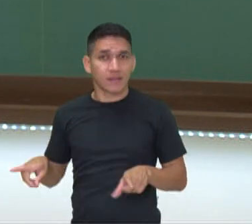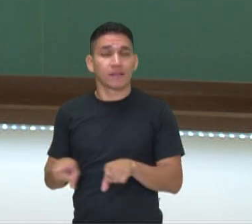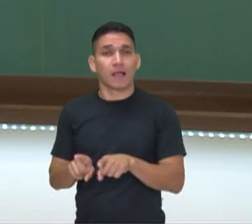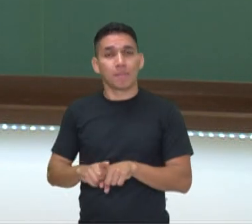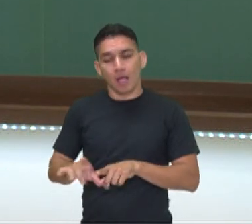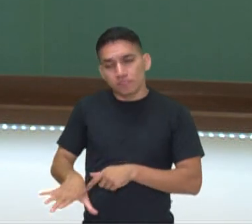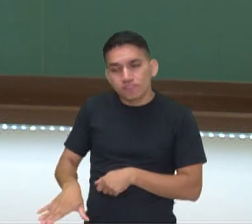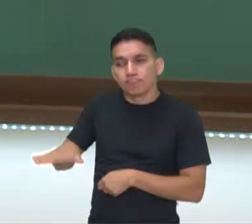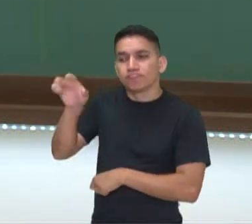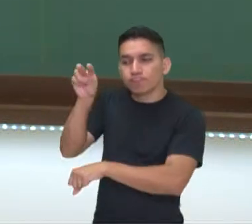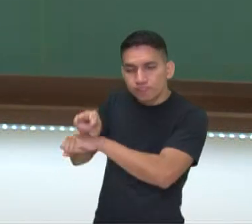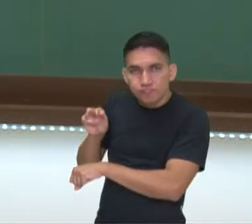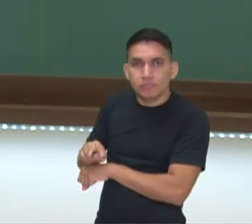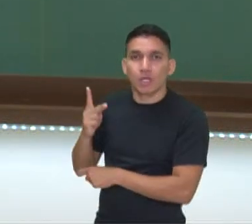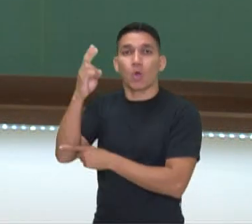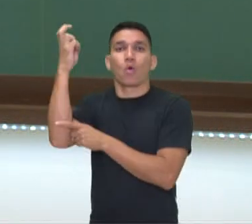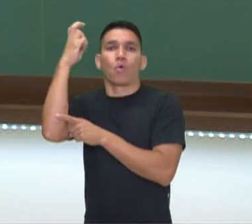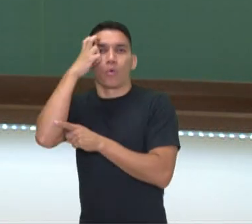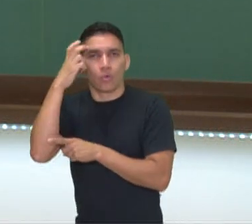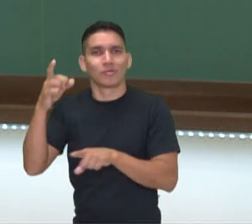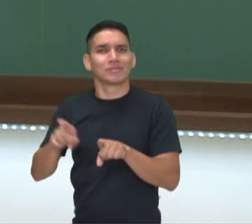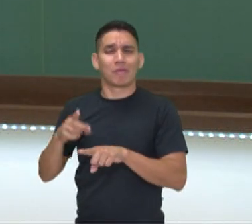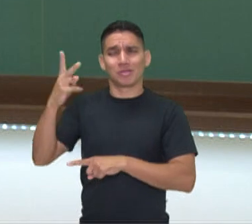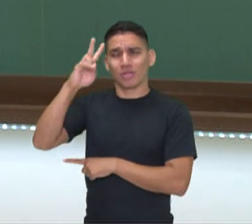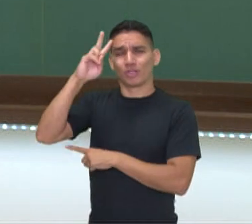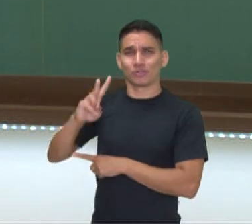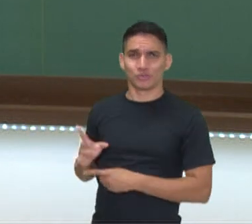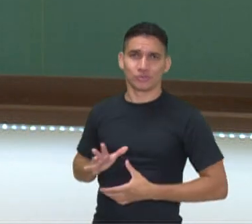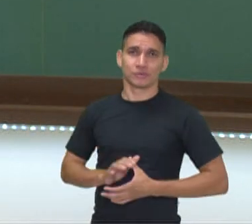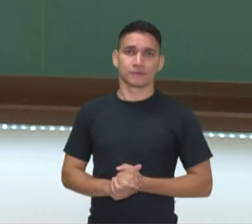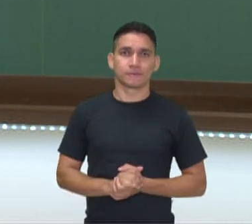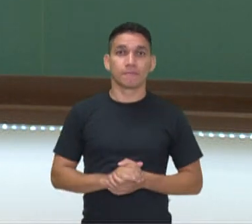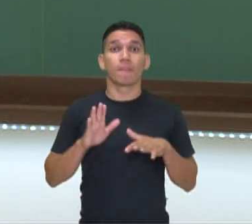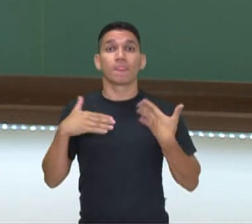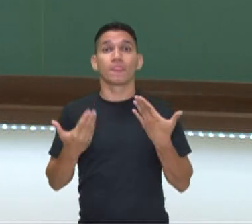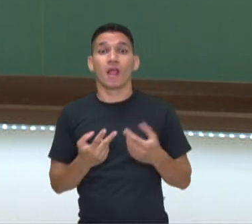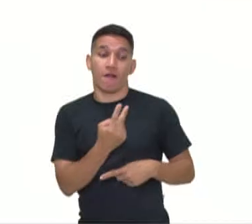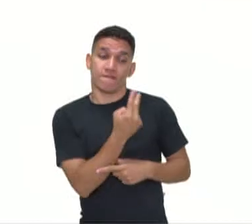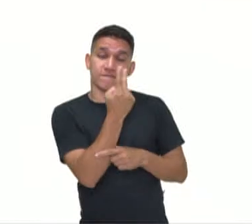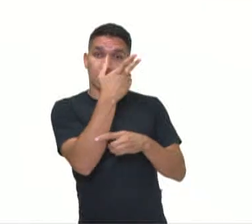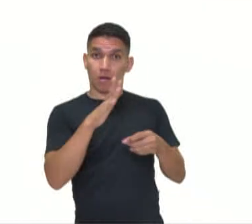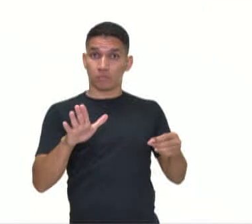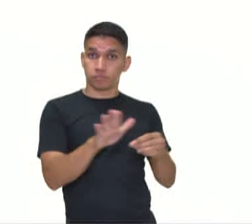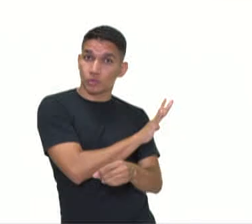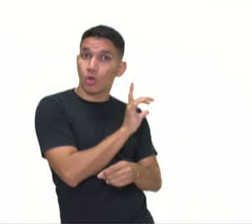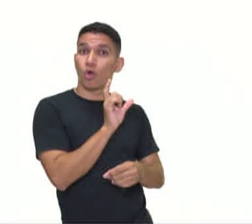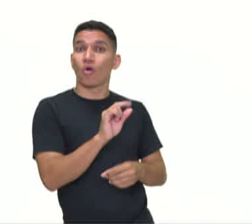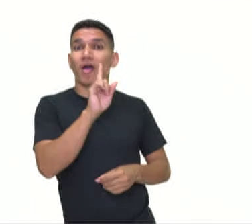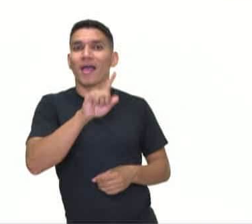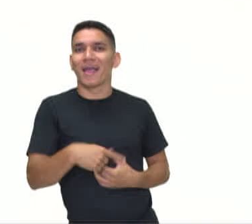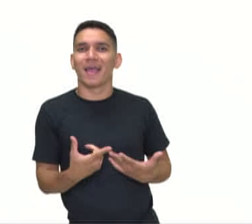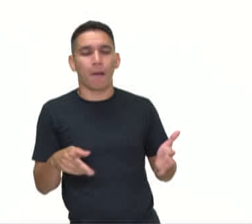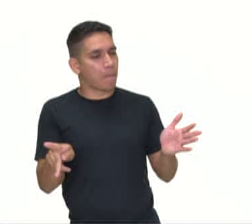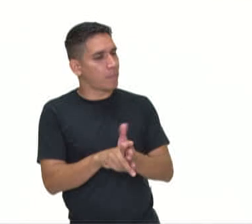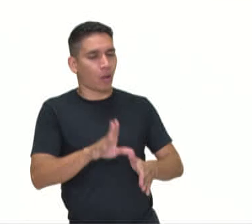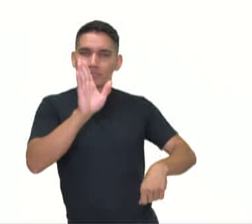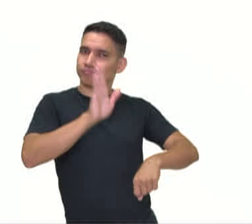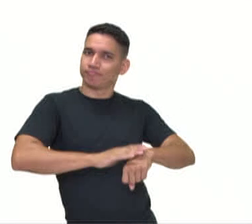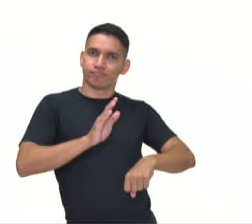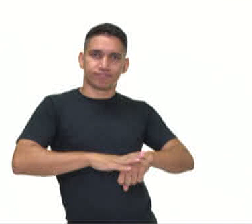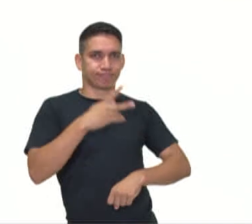criação, da sua cultura, da sua história, tá? E os valores absolutos são aqueles que valem por si